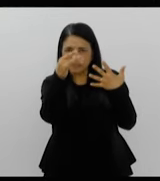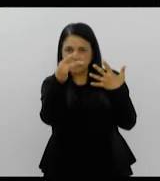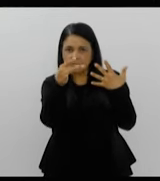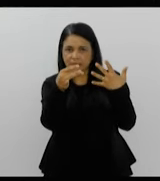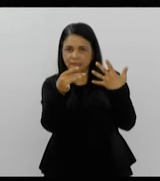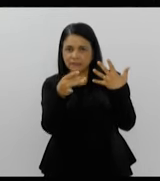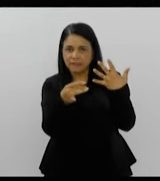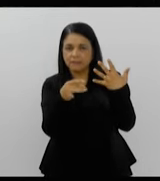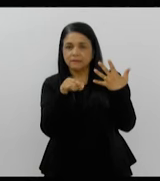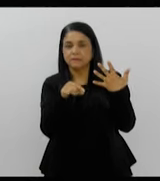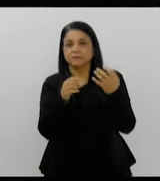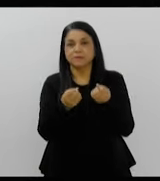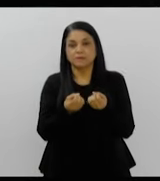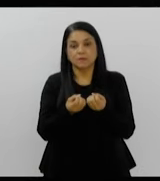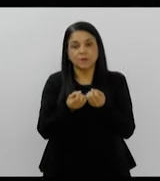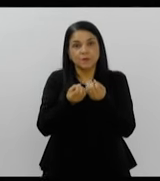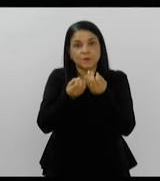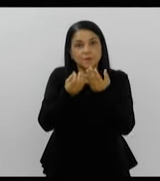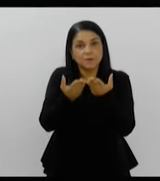desta concessão.